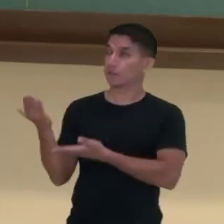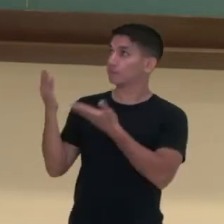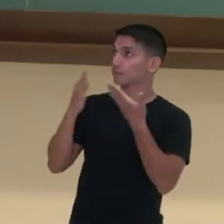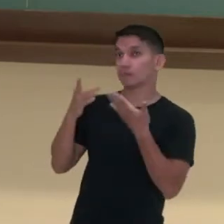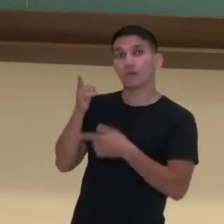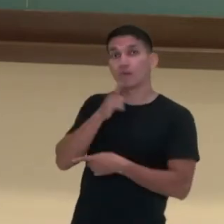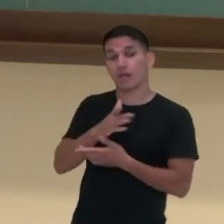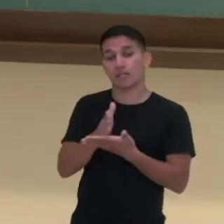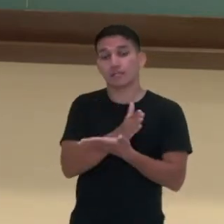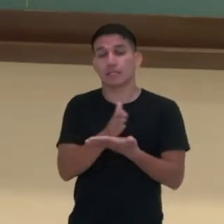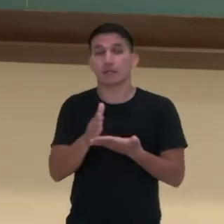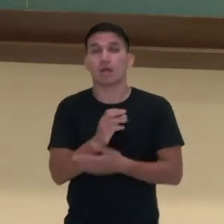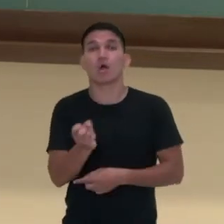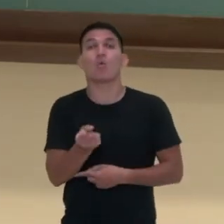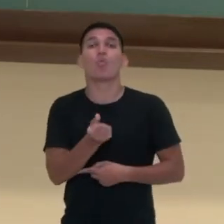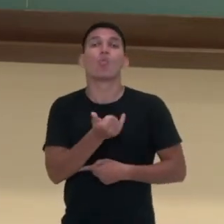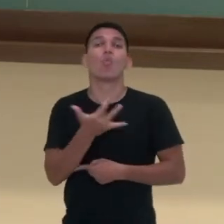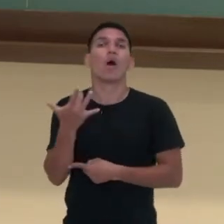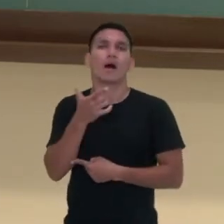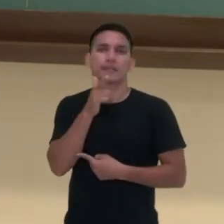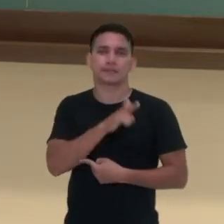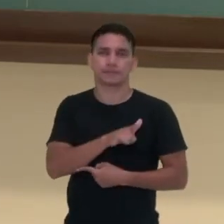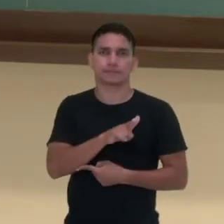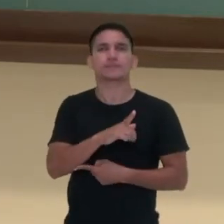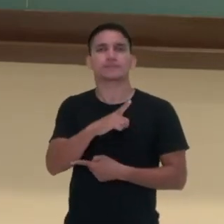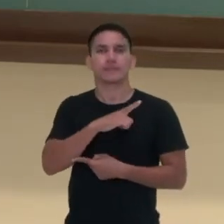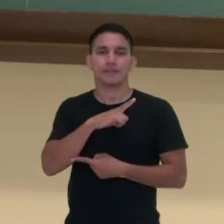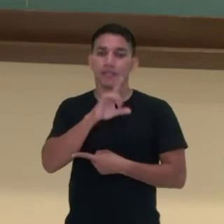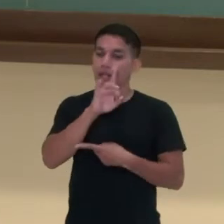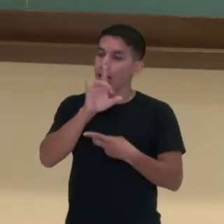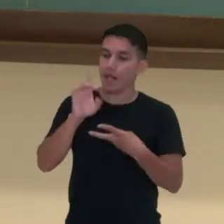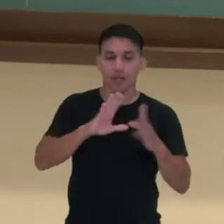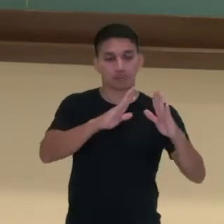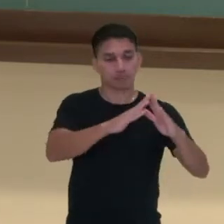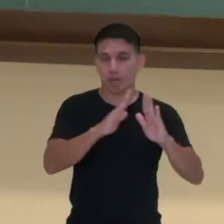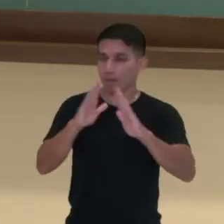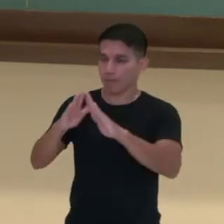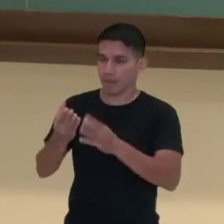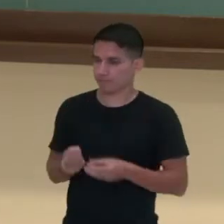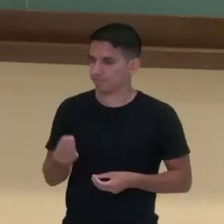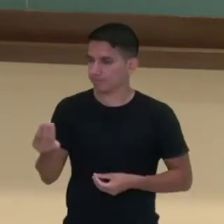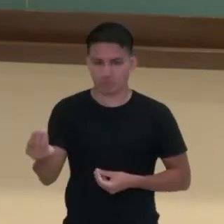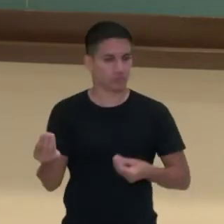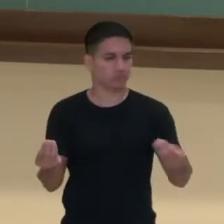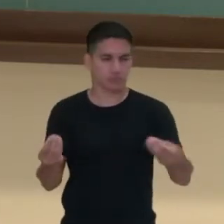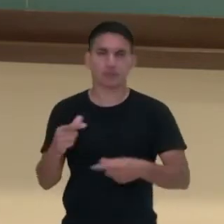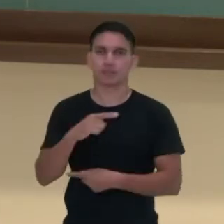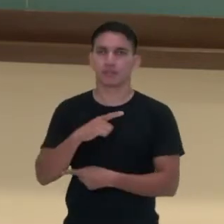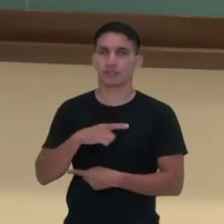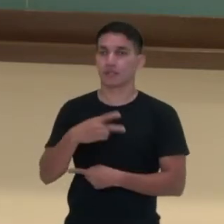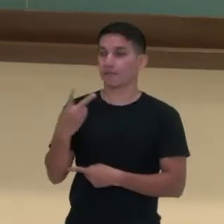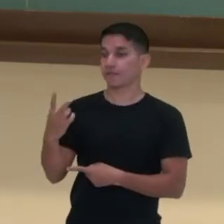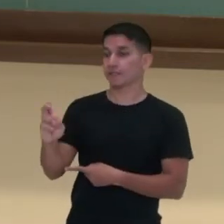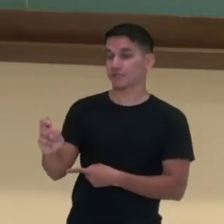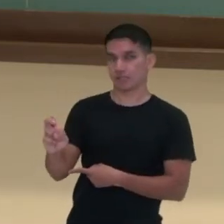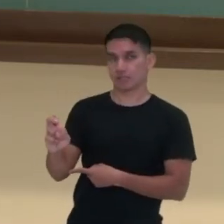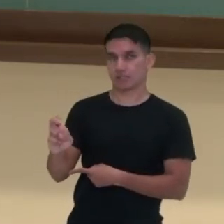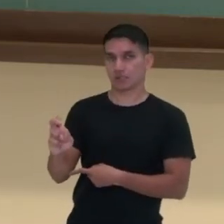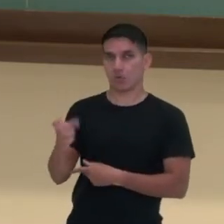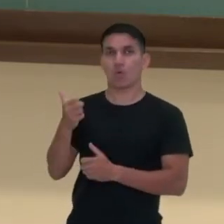a quantidade de alimento que vai para cada um dos abrigos. Então, olha só, 25 quilos de